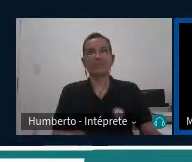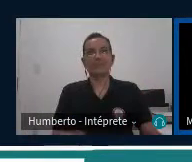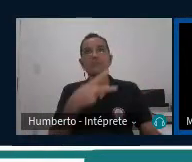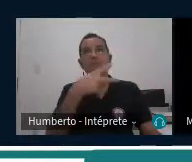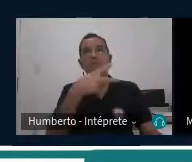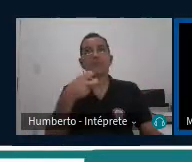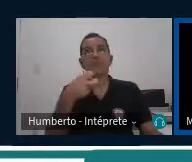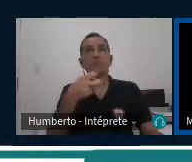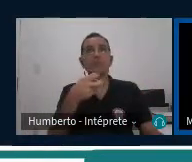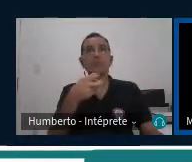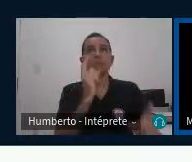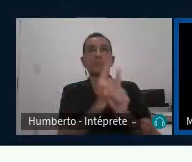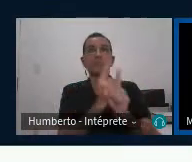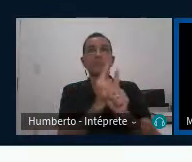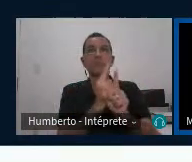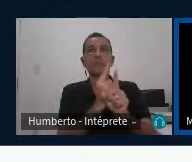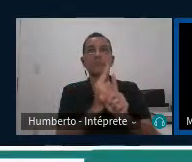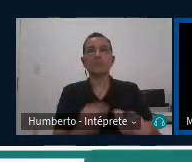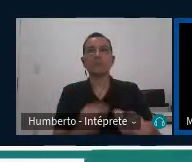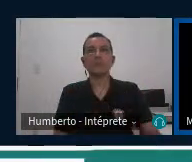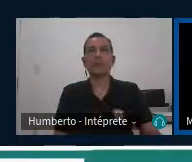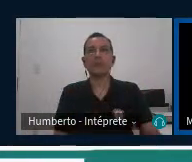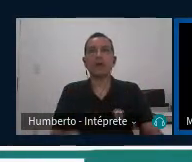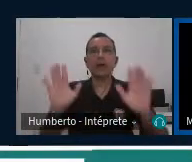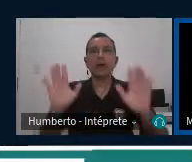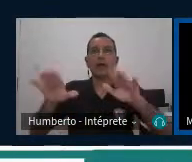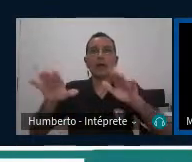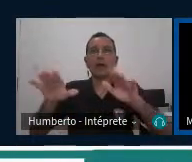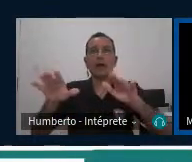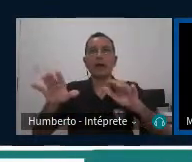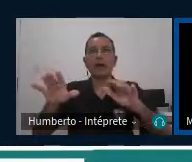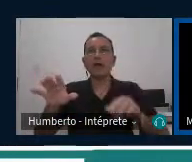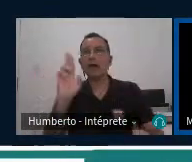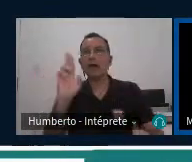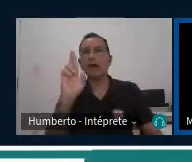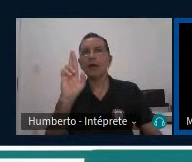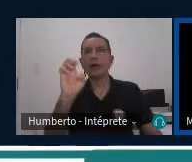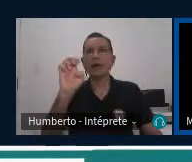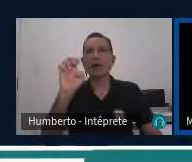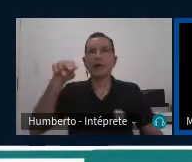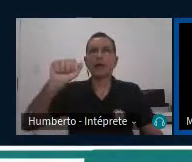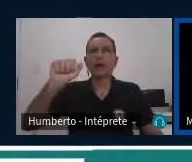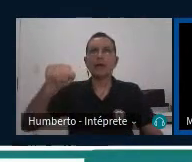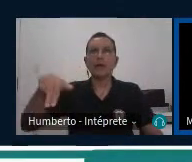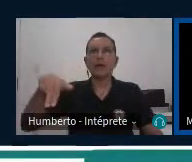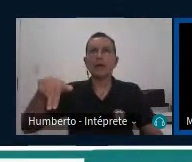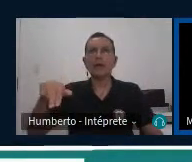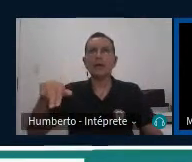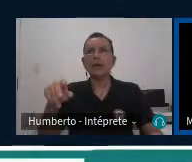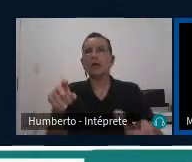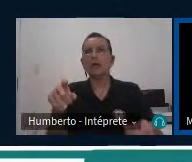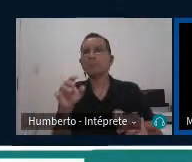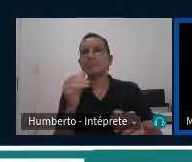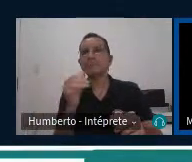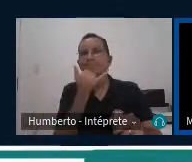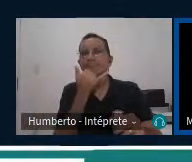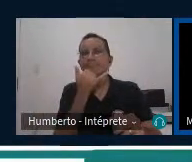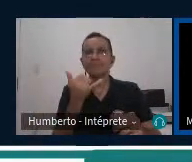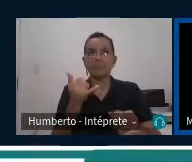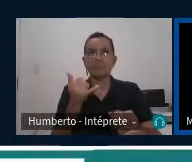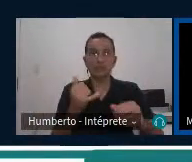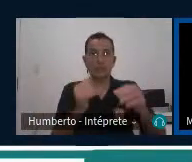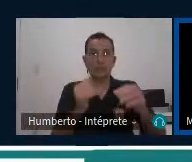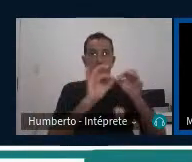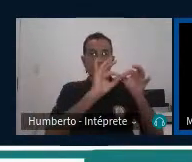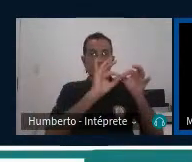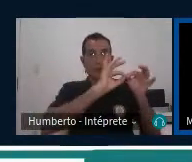Ô, Renan, rapidinho. A gente teve um errinho na hora do slide aí. O comprimento do círculo é